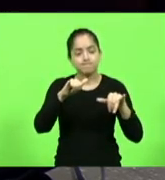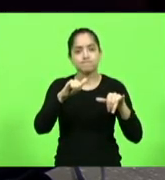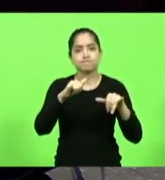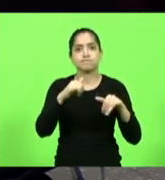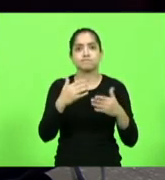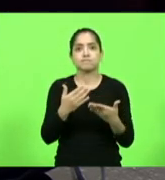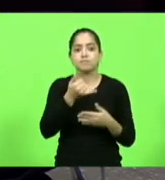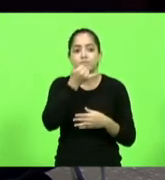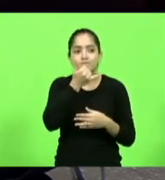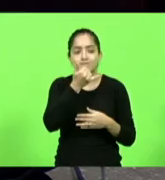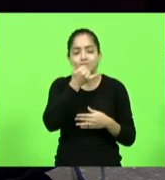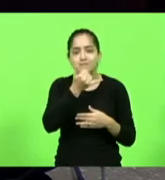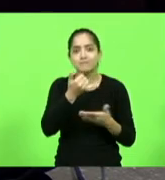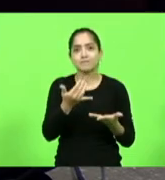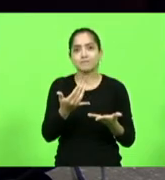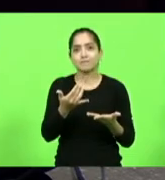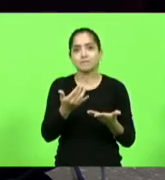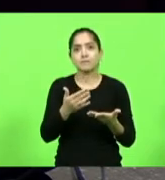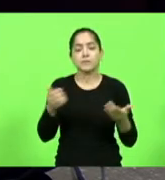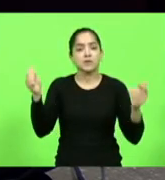Foram e estão sendo os piores